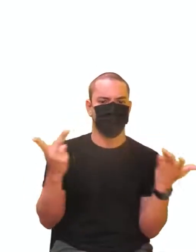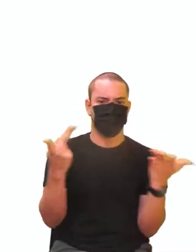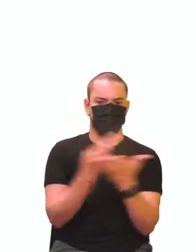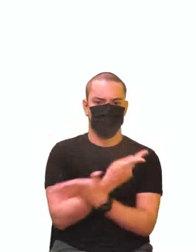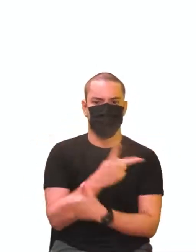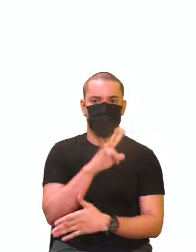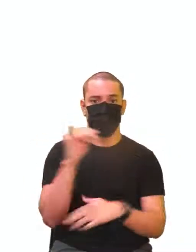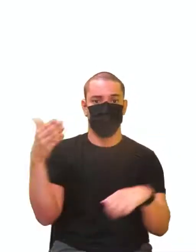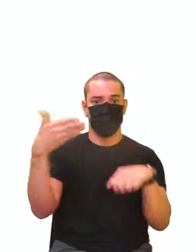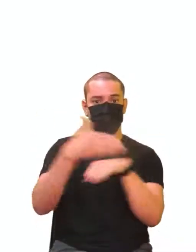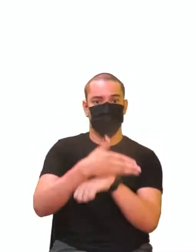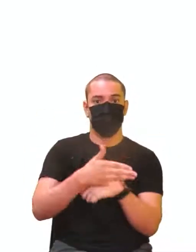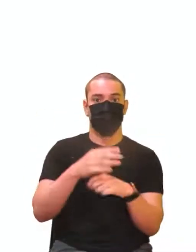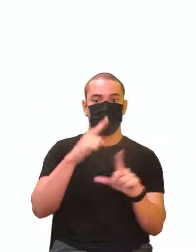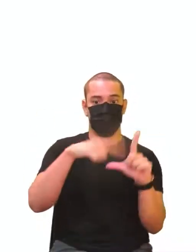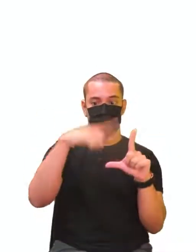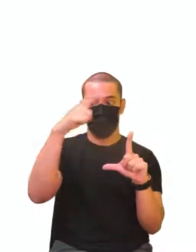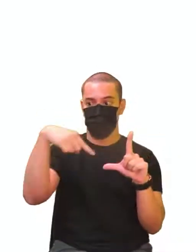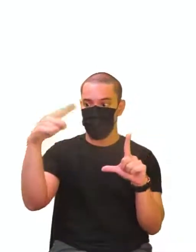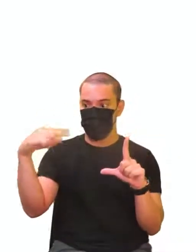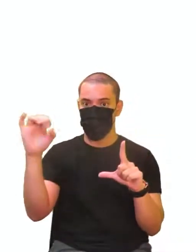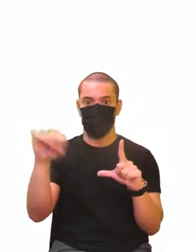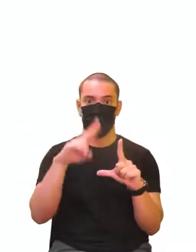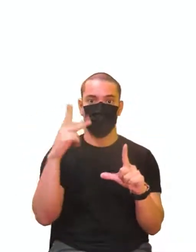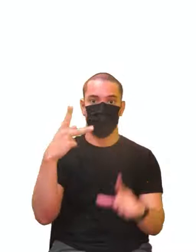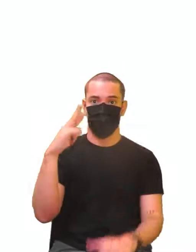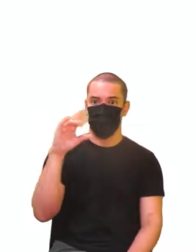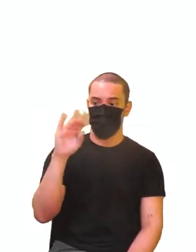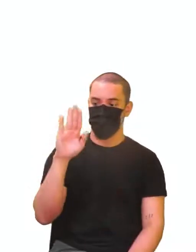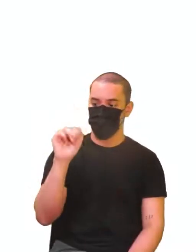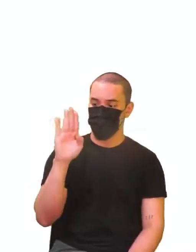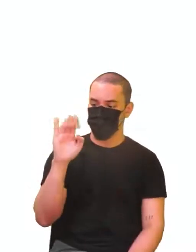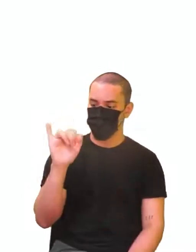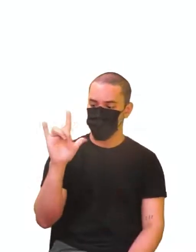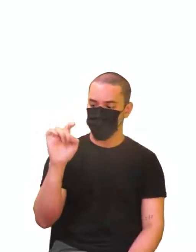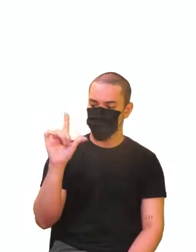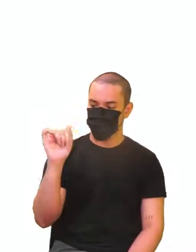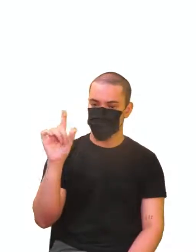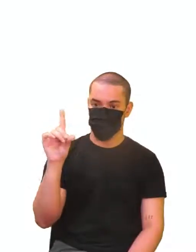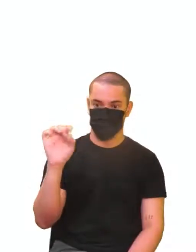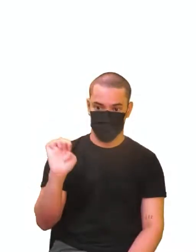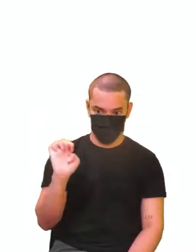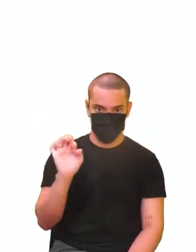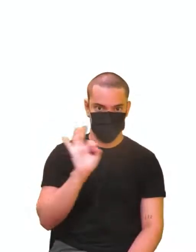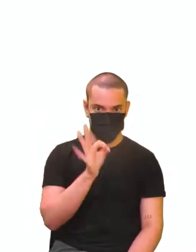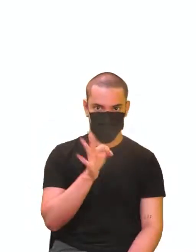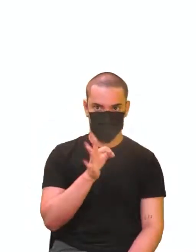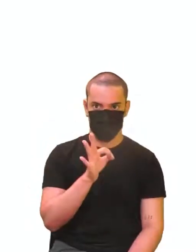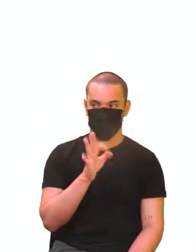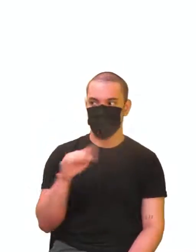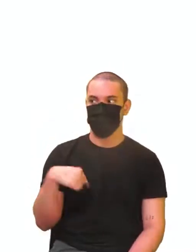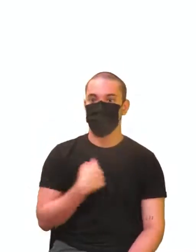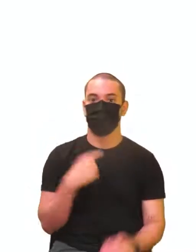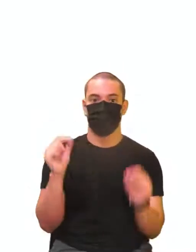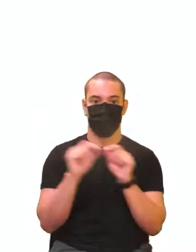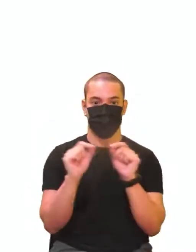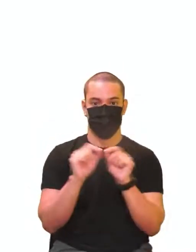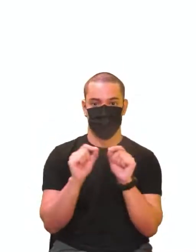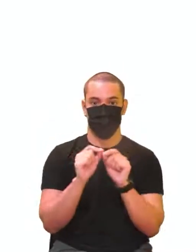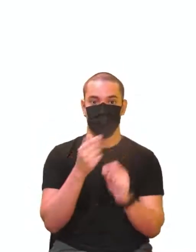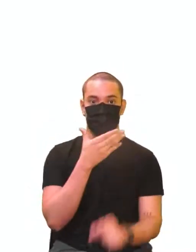vai entrar nessa questão de proporções, né? Ou probabilidade, masculino e feminino. Então vamos lá, prof, colocar lá no